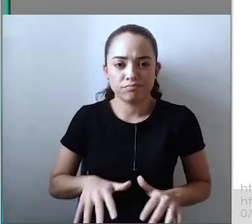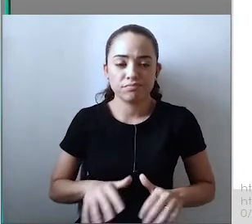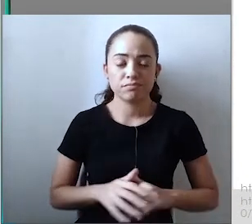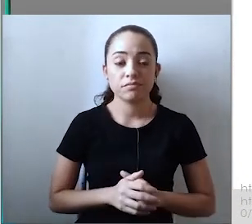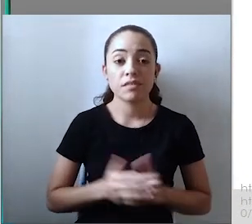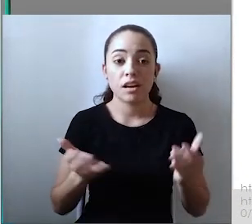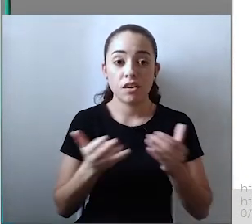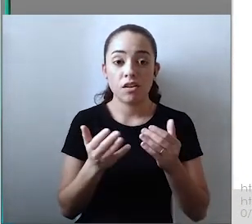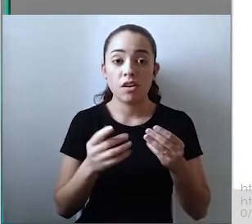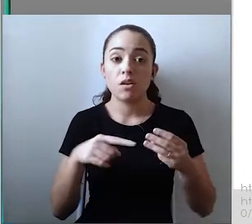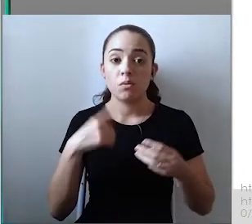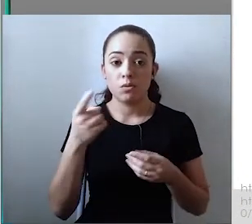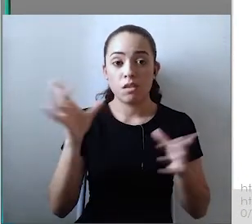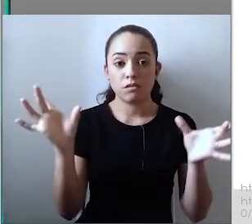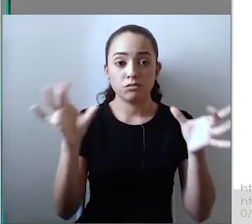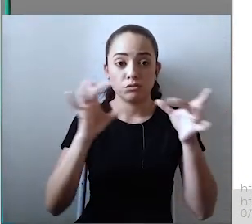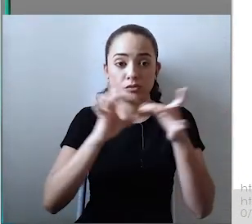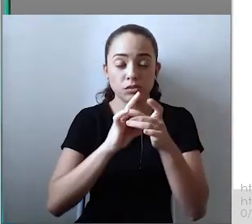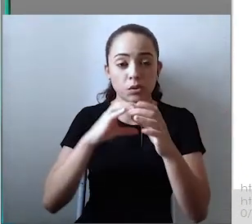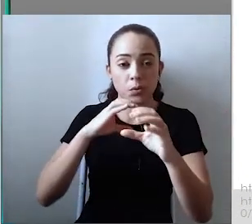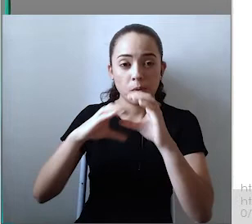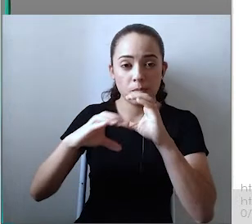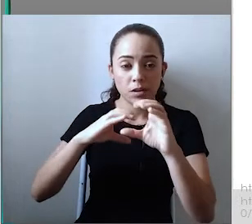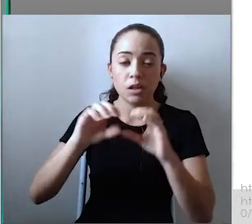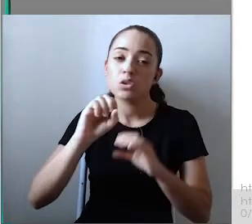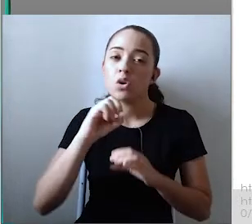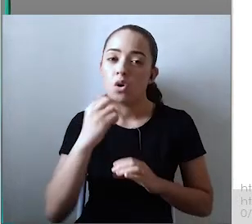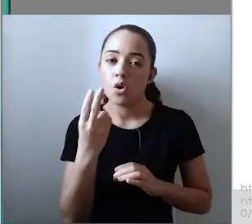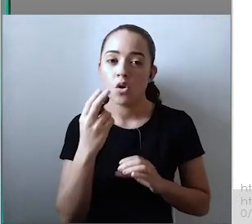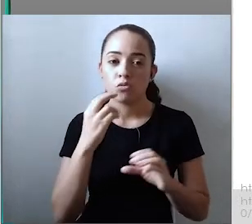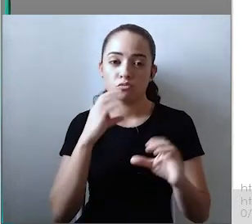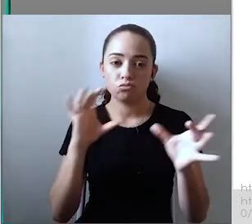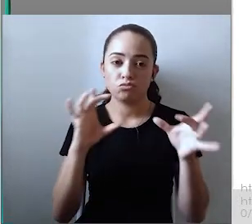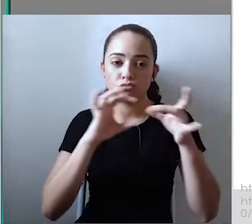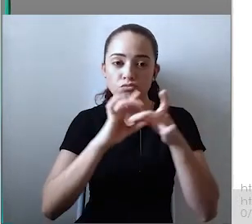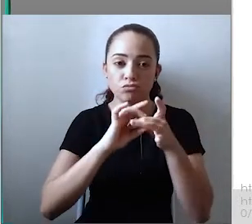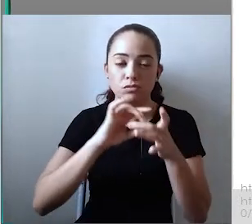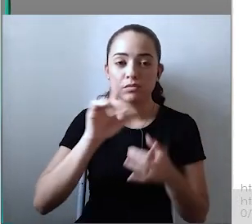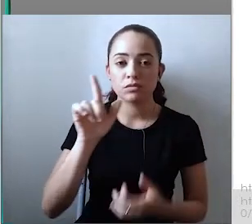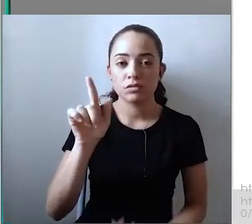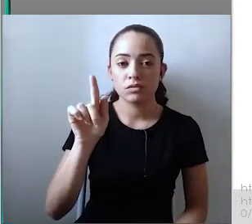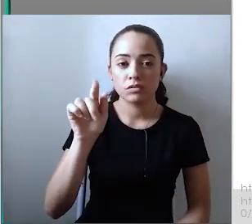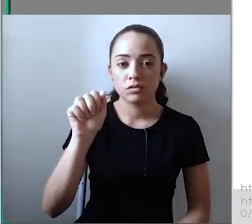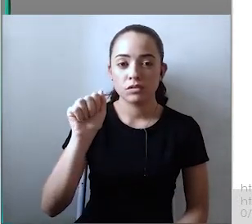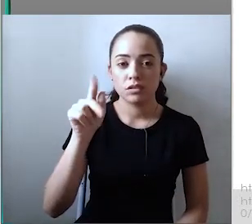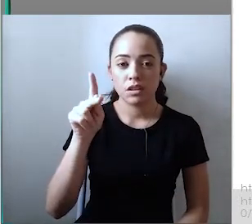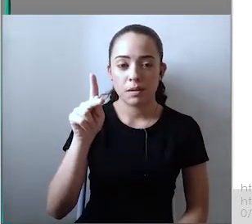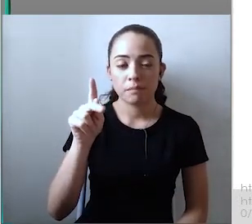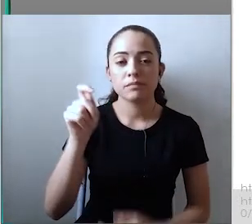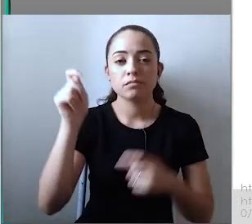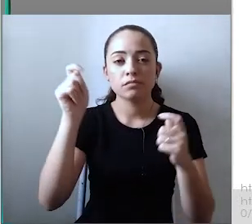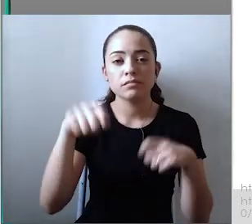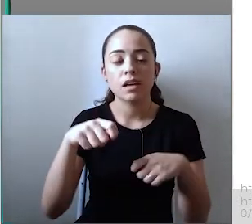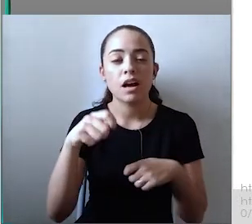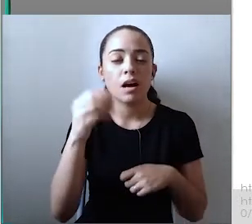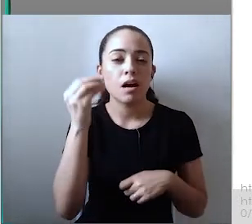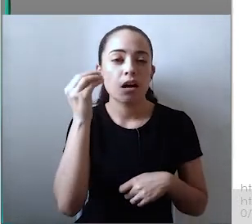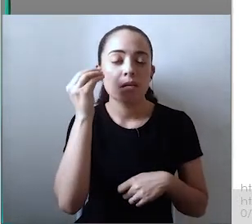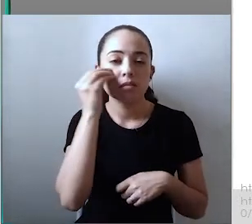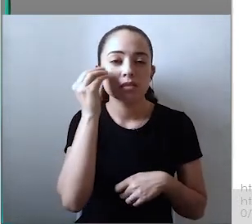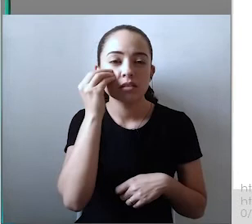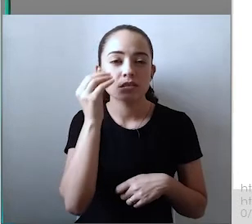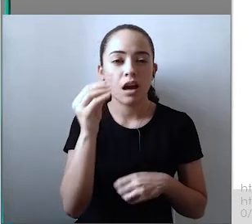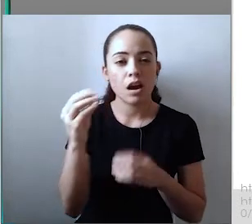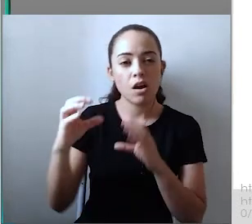Junções comunicantes. As junções comunicantes, também denominadas de junções gap, desempenham o controle da manutenção da homeostase